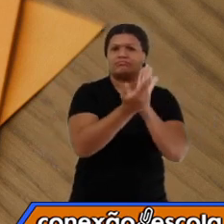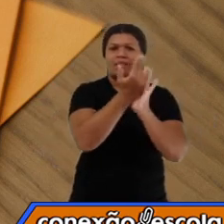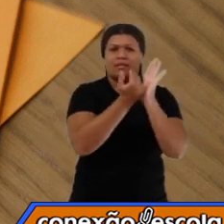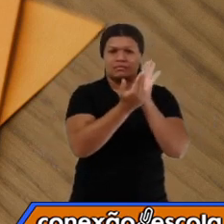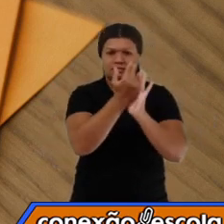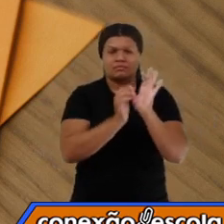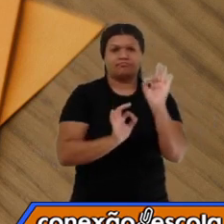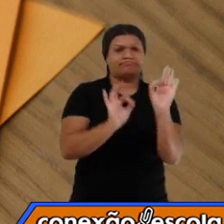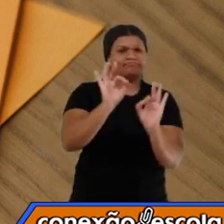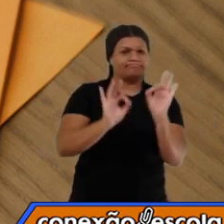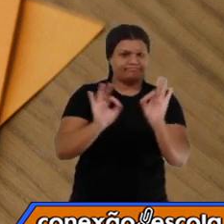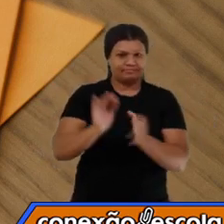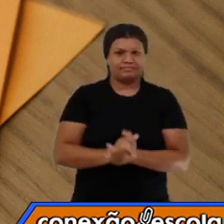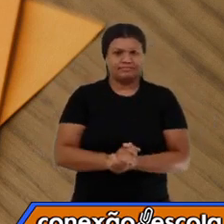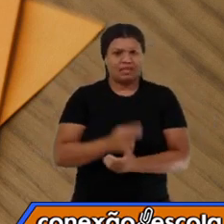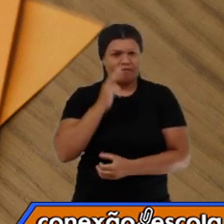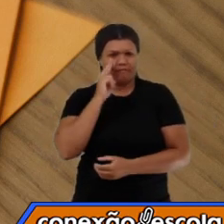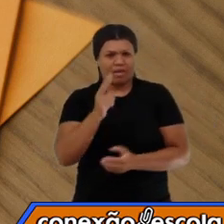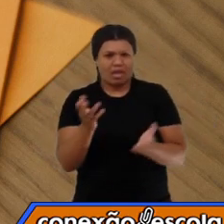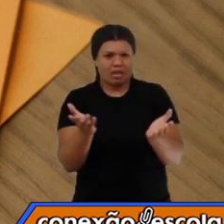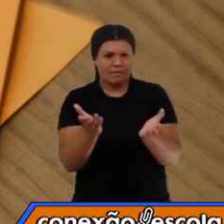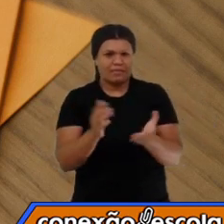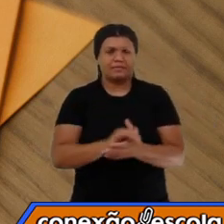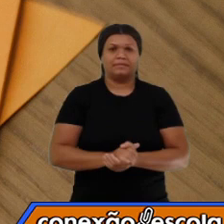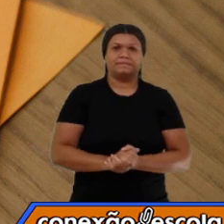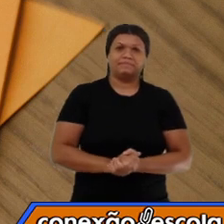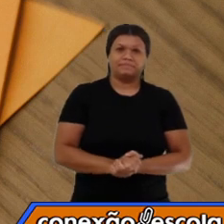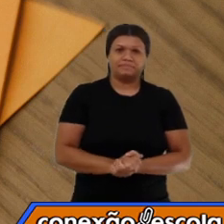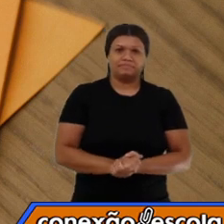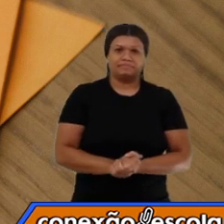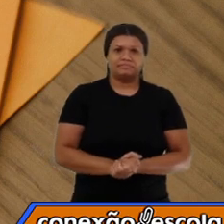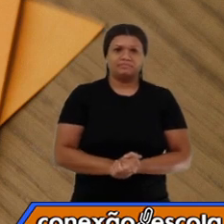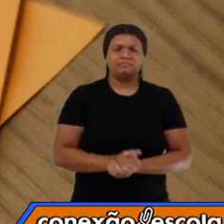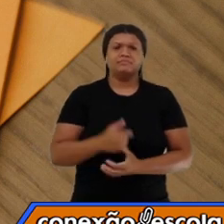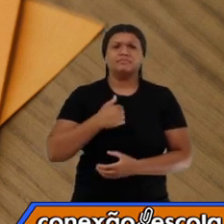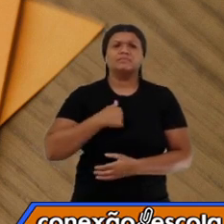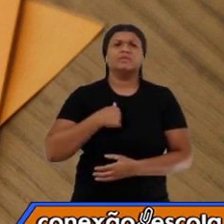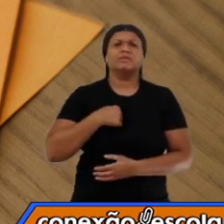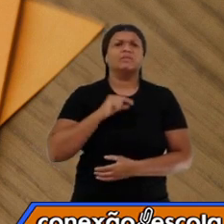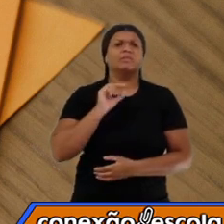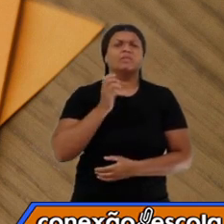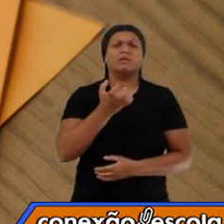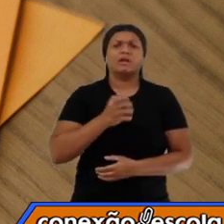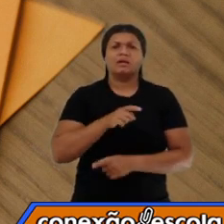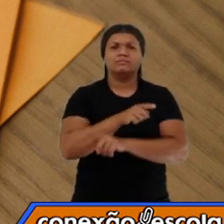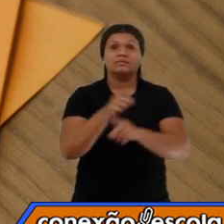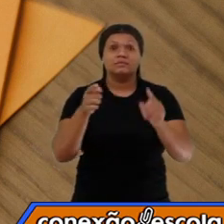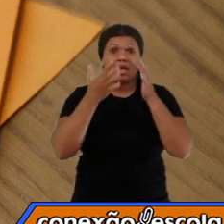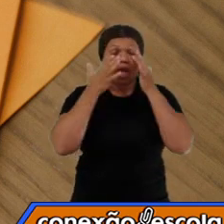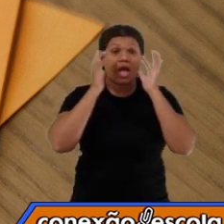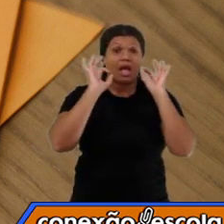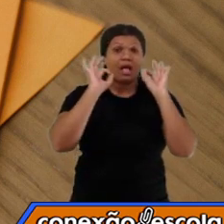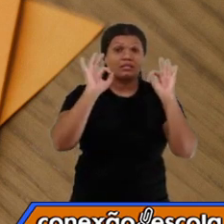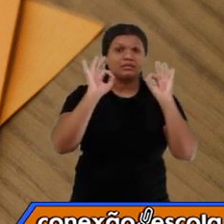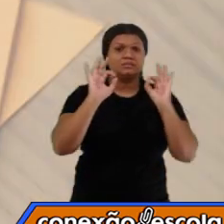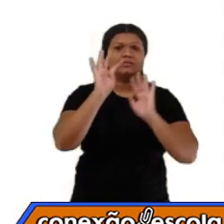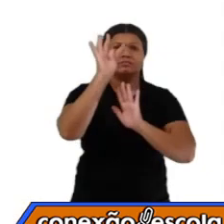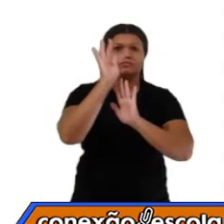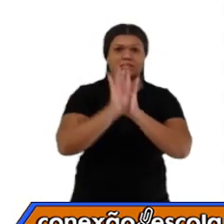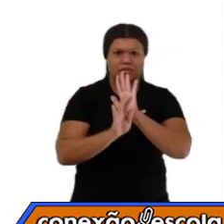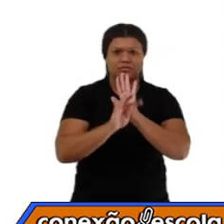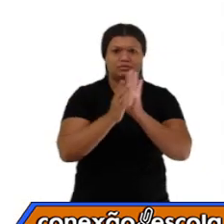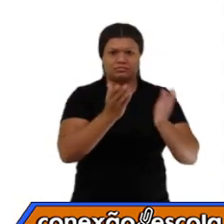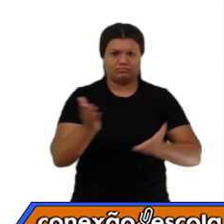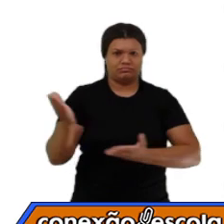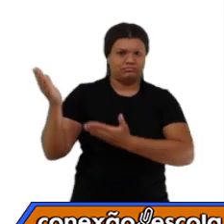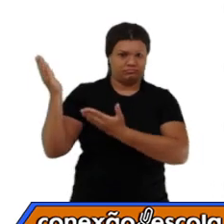desenhadas, se organizam. Vamos lá? Eu gostaria que vocês prestassem atenção nesse texto aqui para a